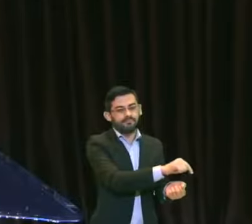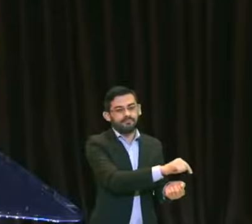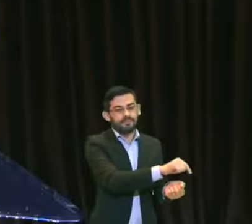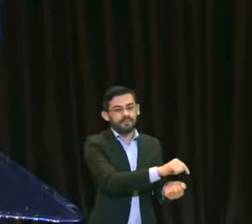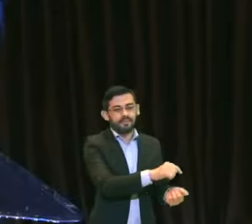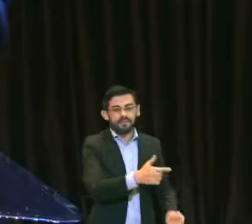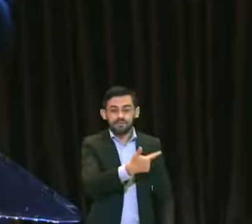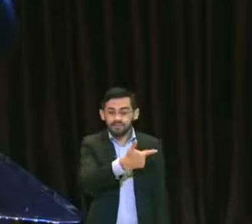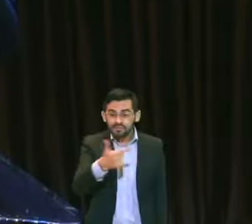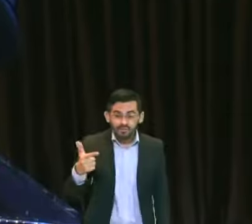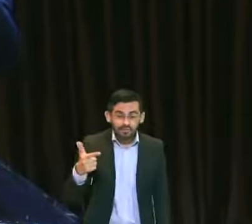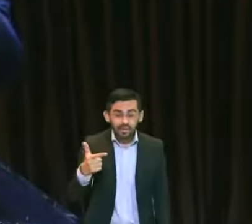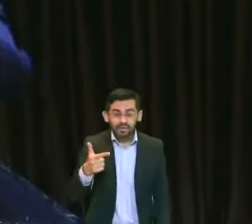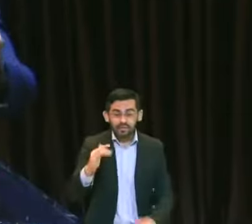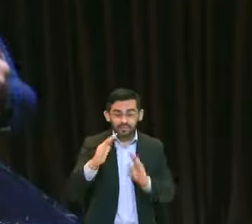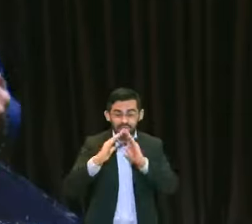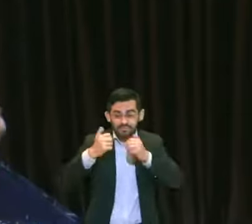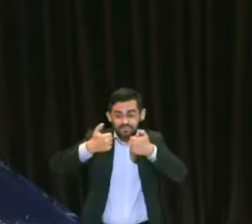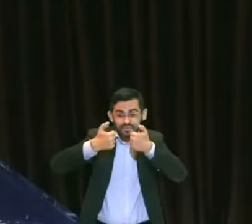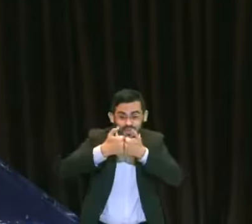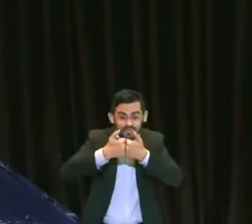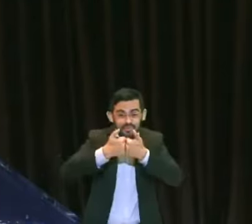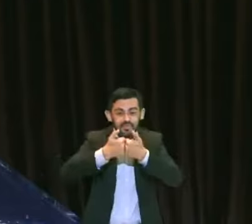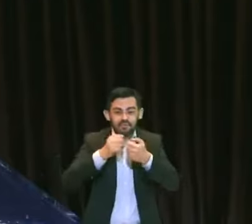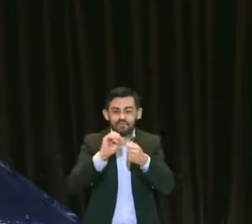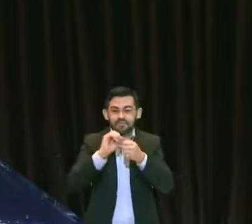Não tinha o templo para fazer o culto.